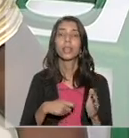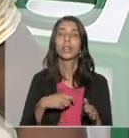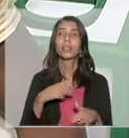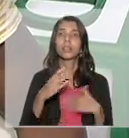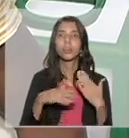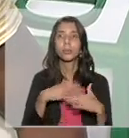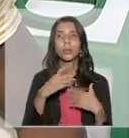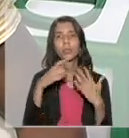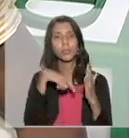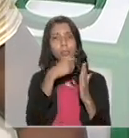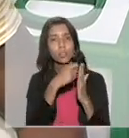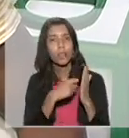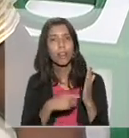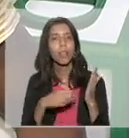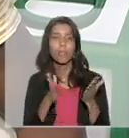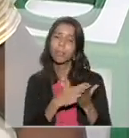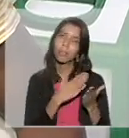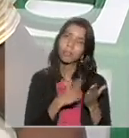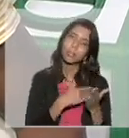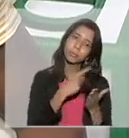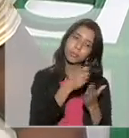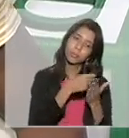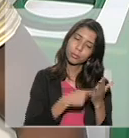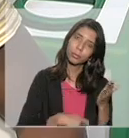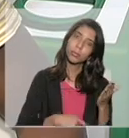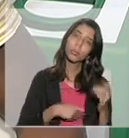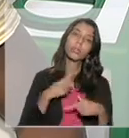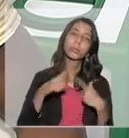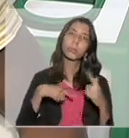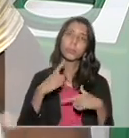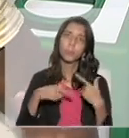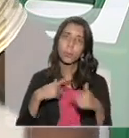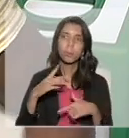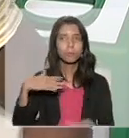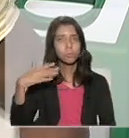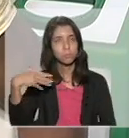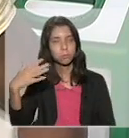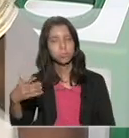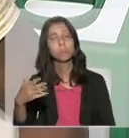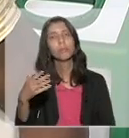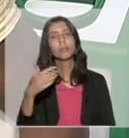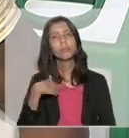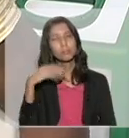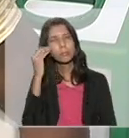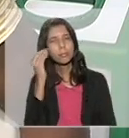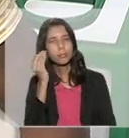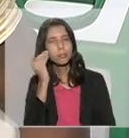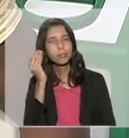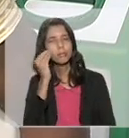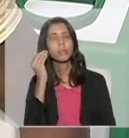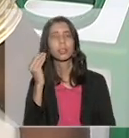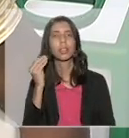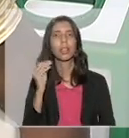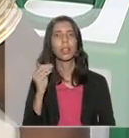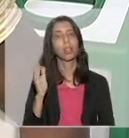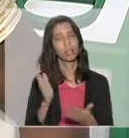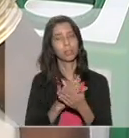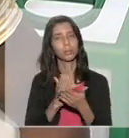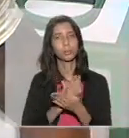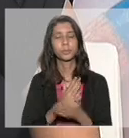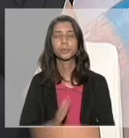o melhor. Isso, aí eu vou escrevendo no caderno. Aí depois, mais para frente, eu vou tentar passar pro